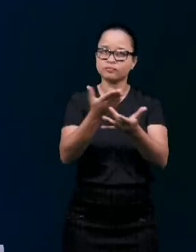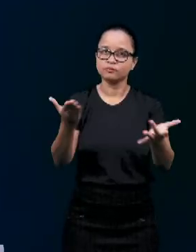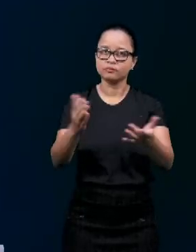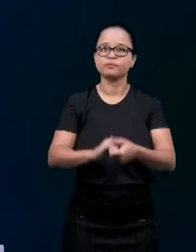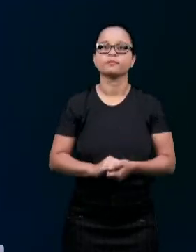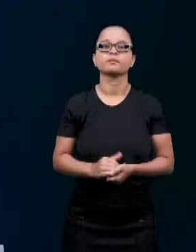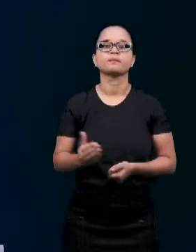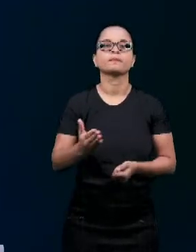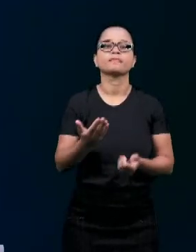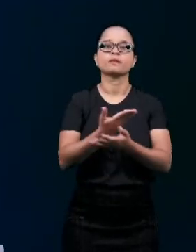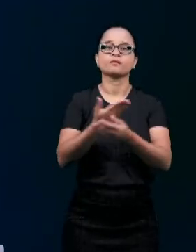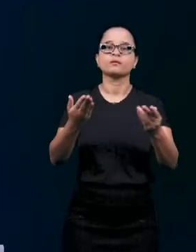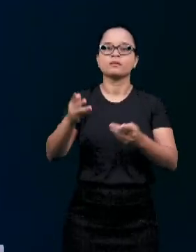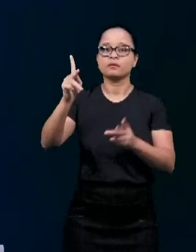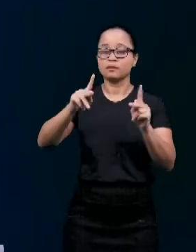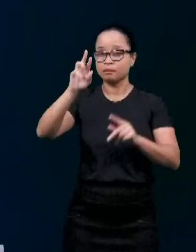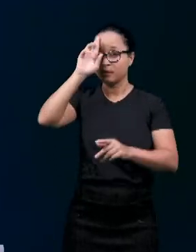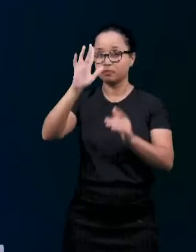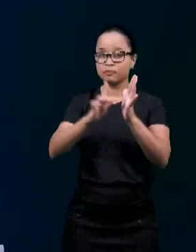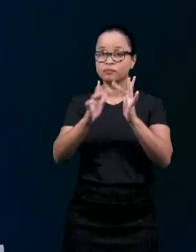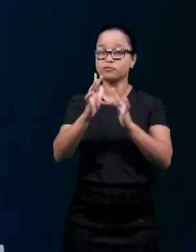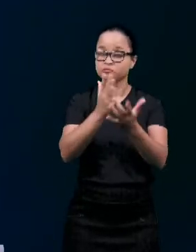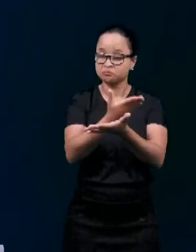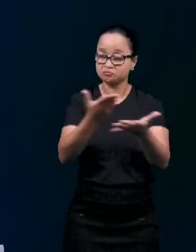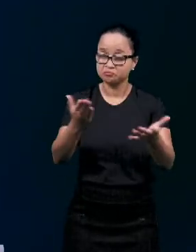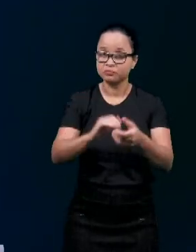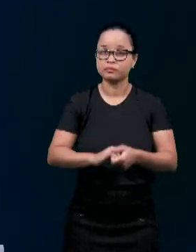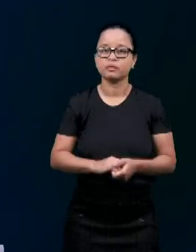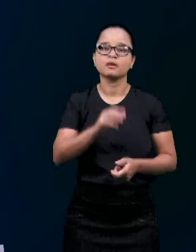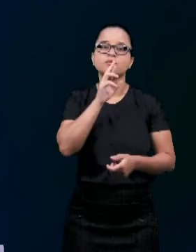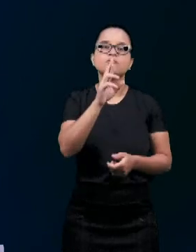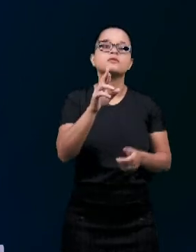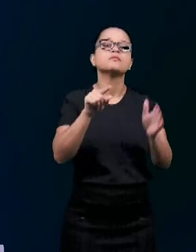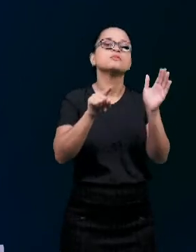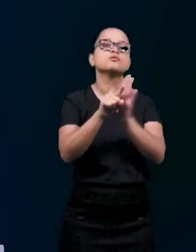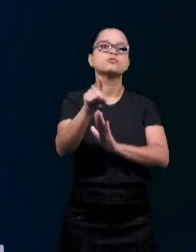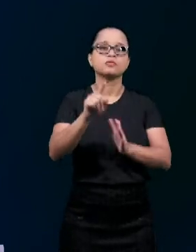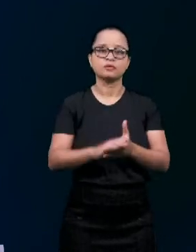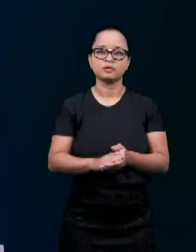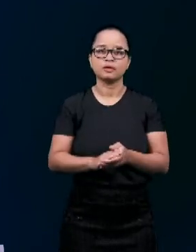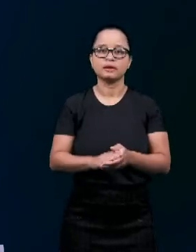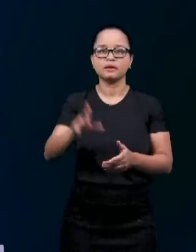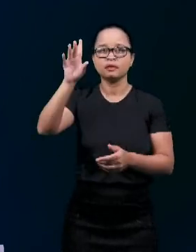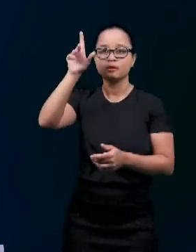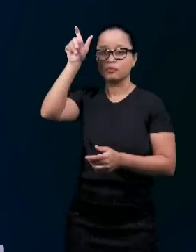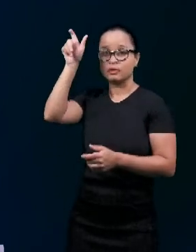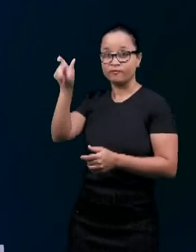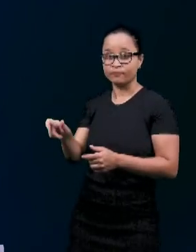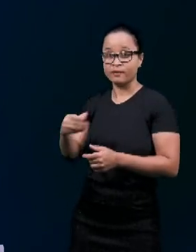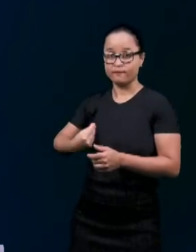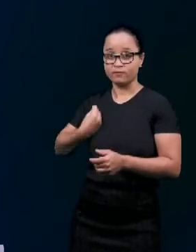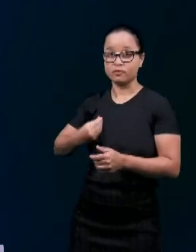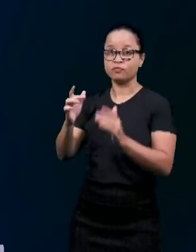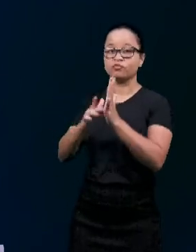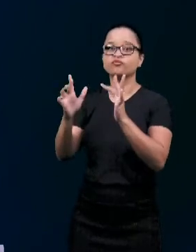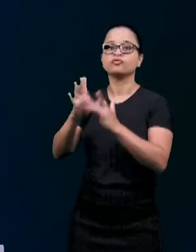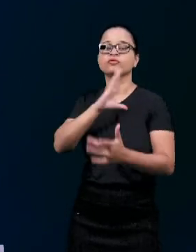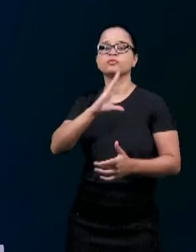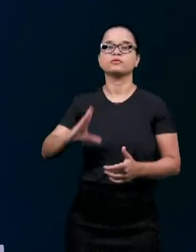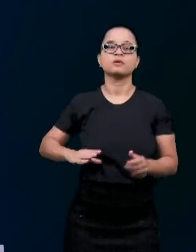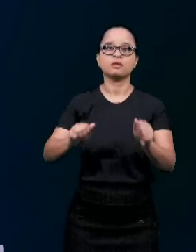os irmãos com a paz do Senhor Jesus. Então, diante dessa pergunta, podemos afirmar que quem está vivo é Cristo Jesus. Em